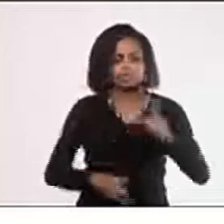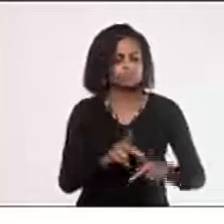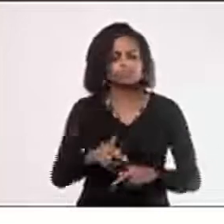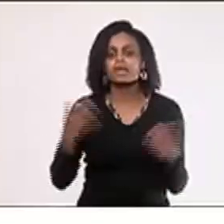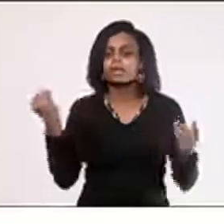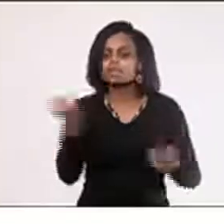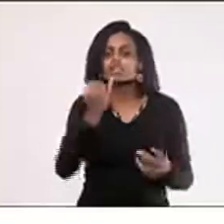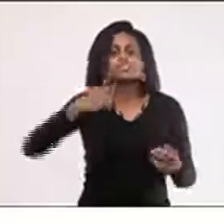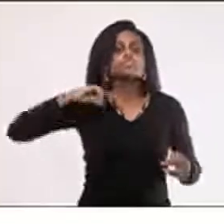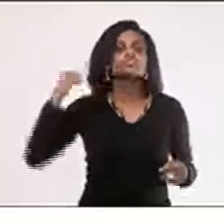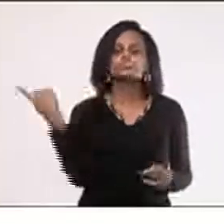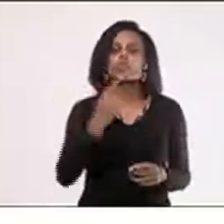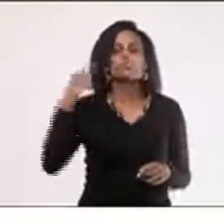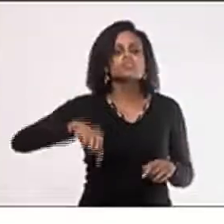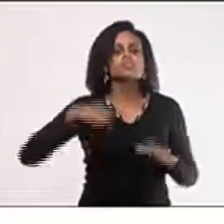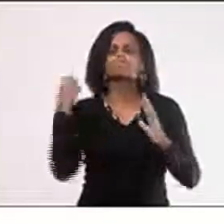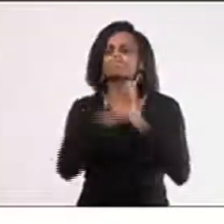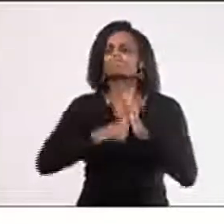estão aqui